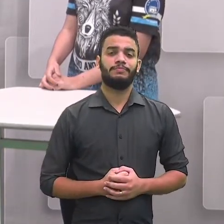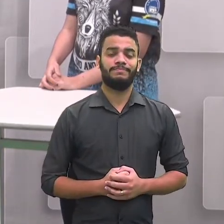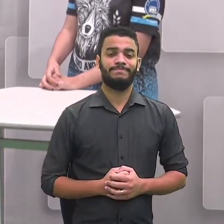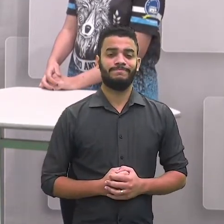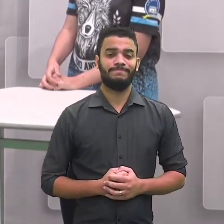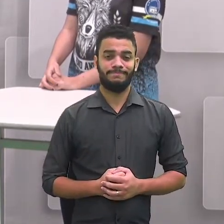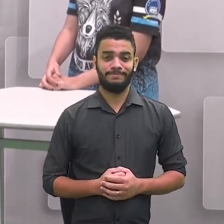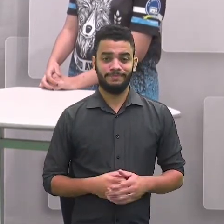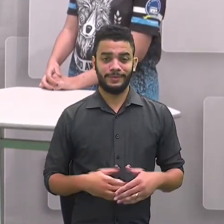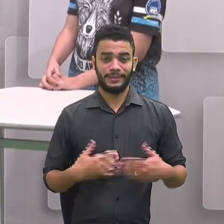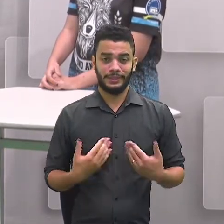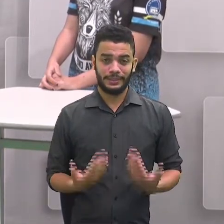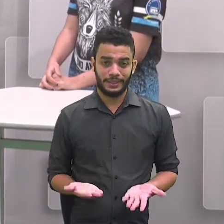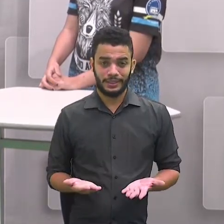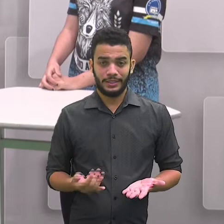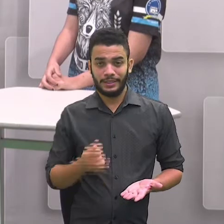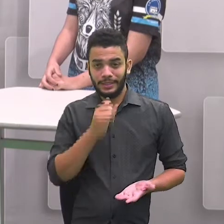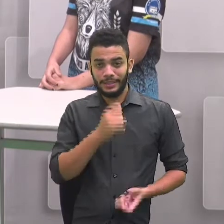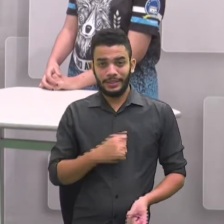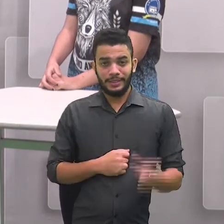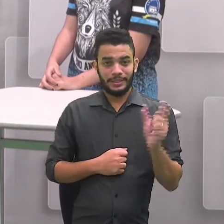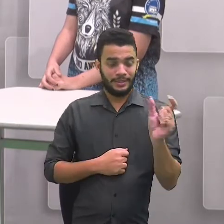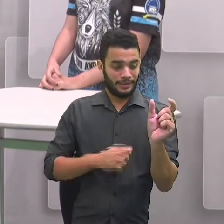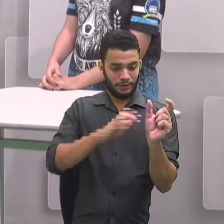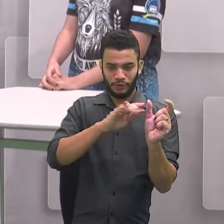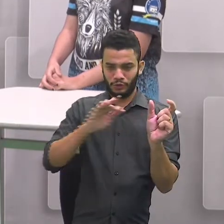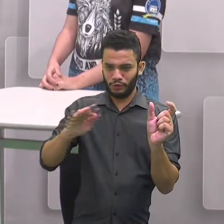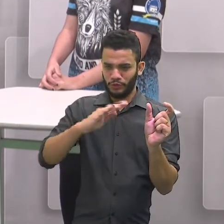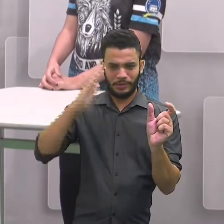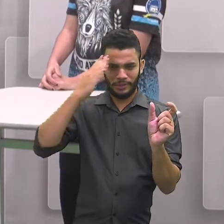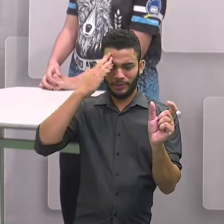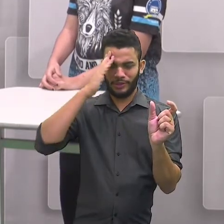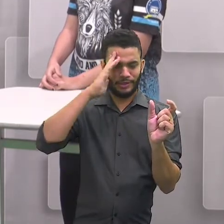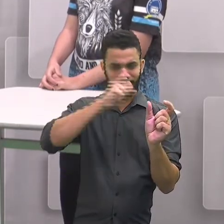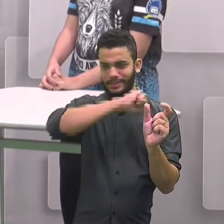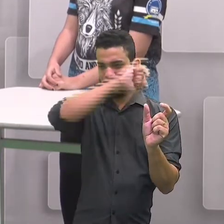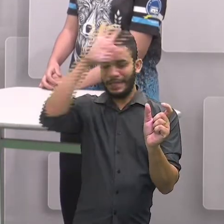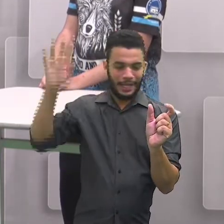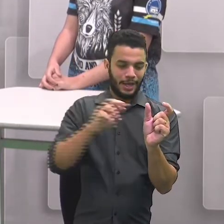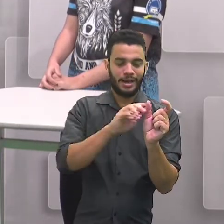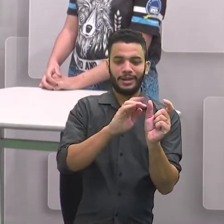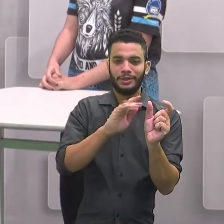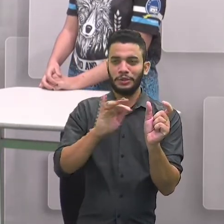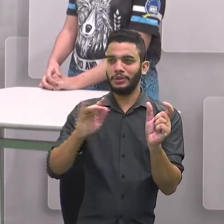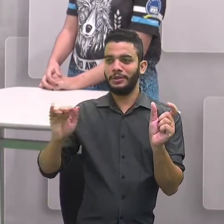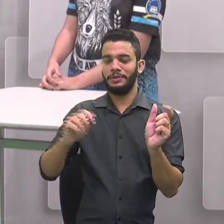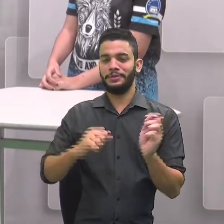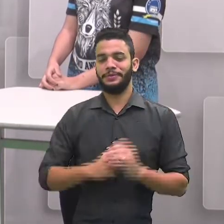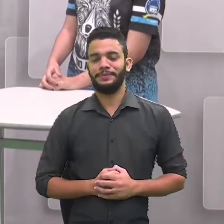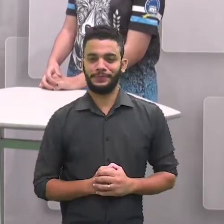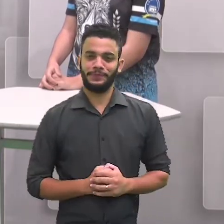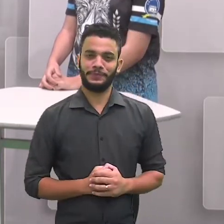Porque é isso aí, gente. Porque de soletração a gente entende. Então, Gabriela, a